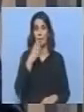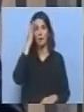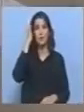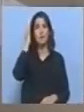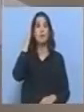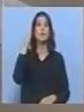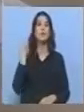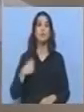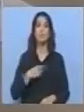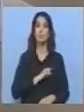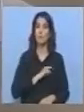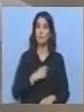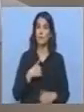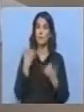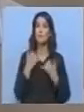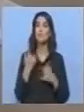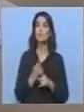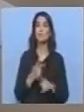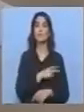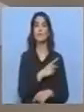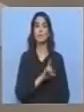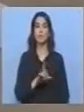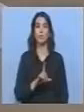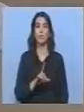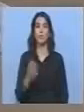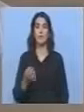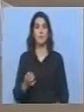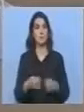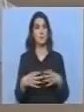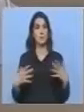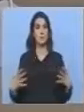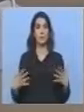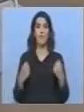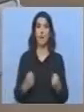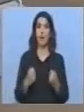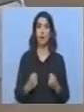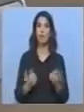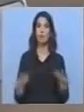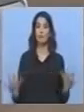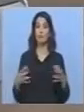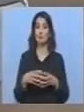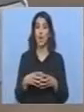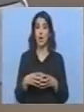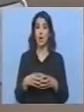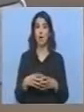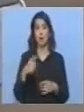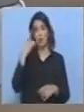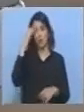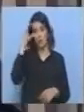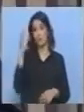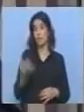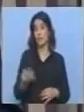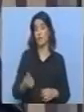eu pessoalmente fico feliz por a Universidade de Lisboa ter a dimensão que tem, e acho que o processo de fusão foi uma atitude inteligente e